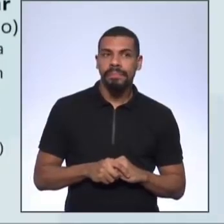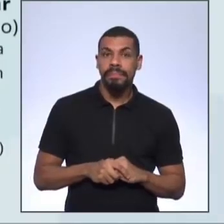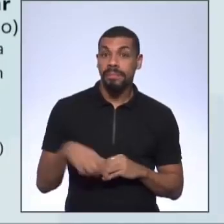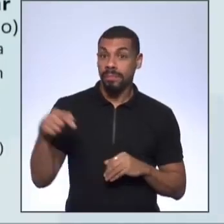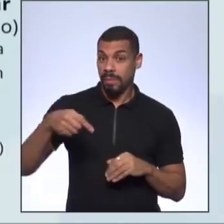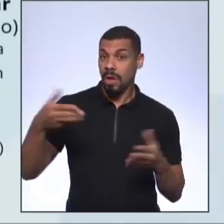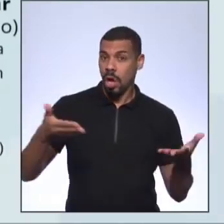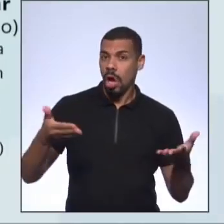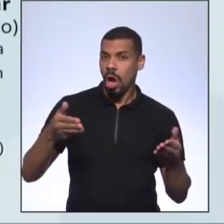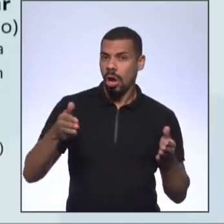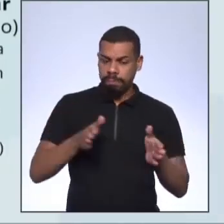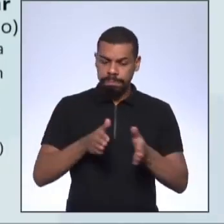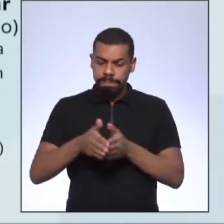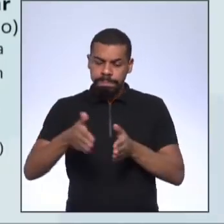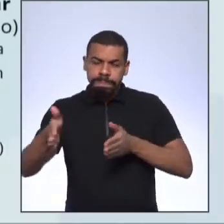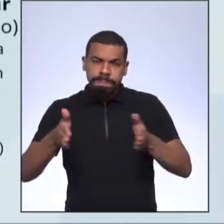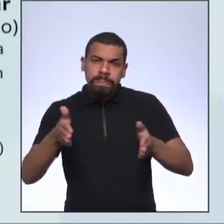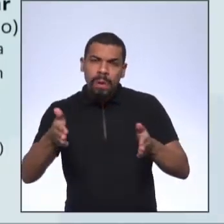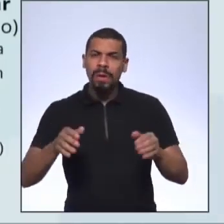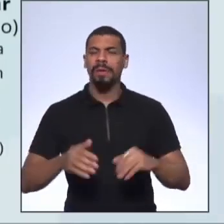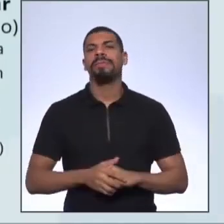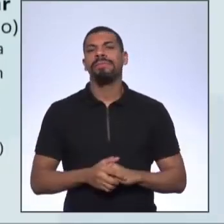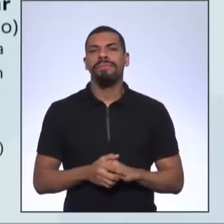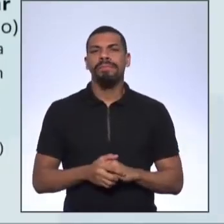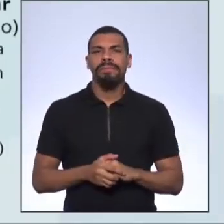nesse processo de